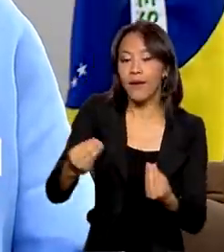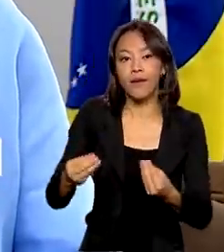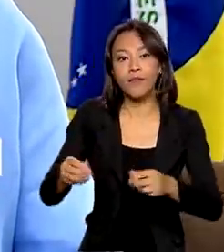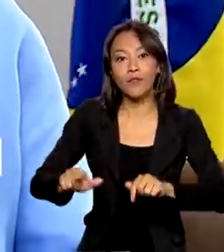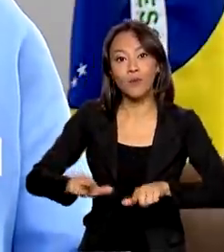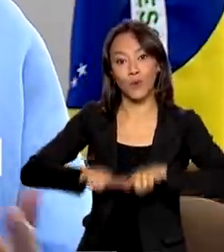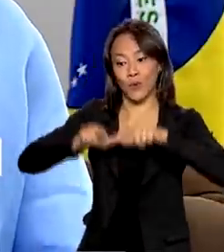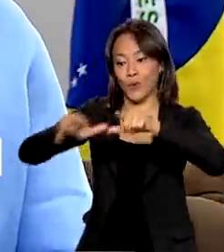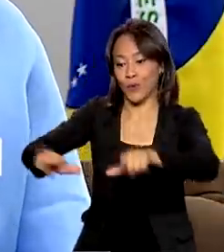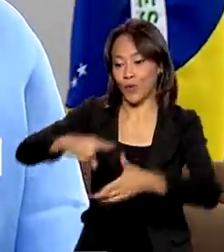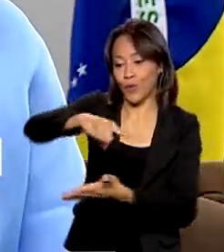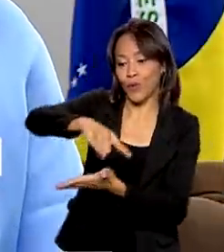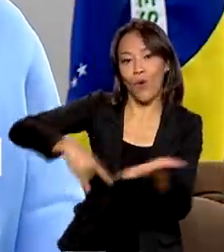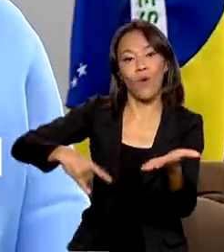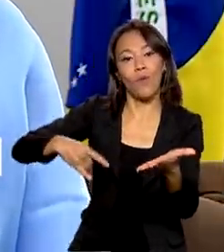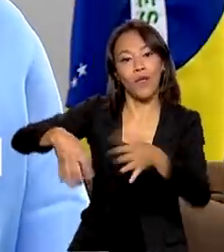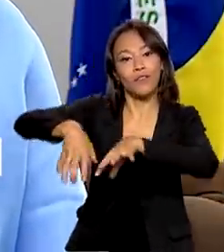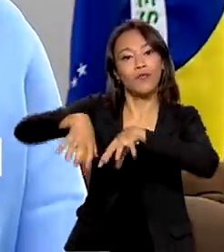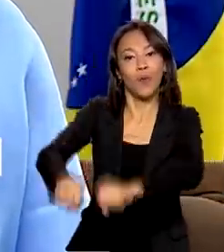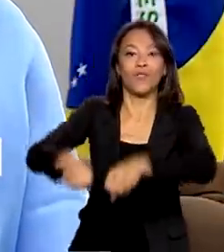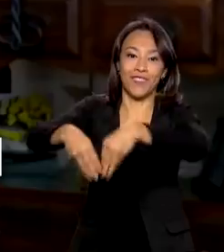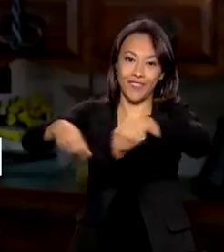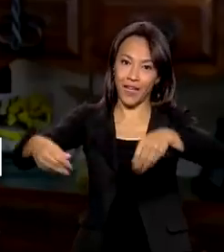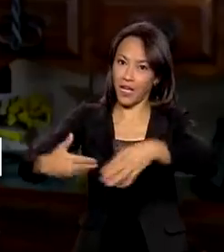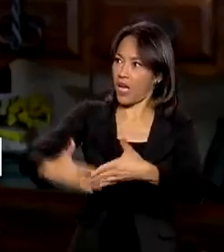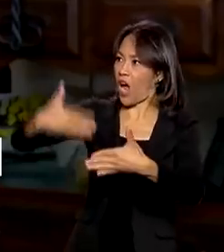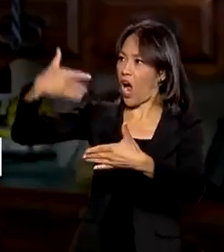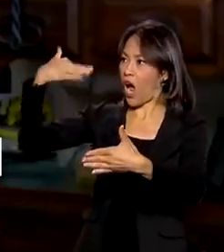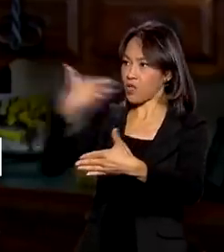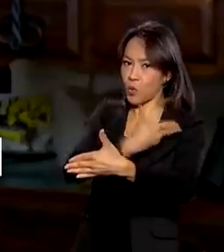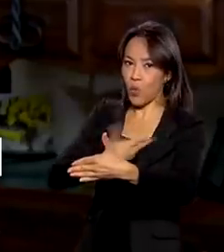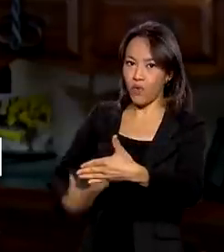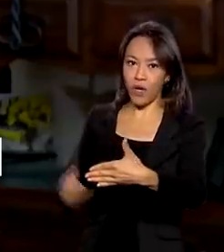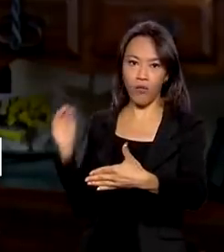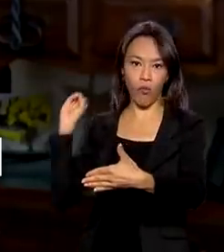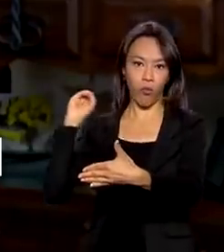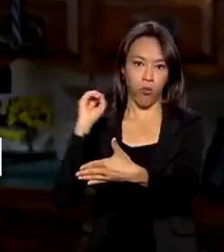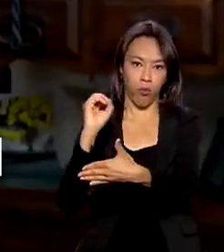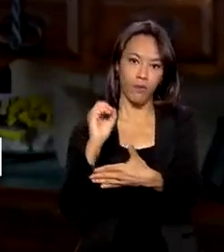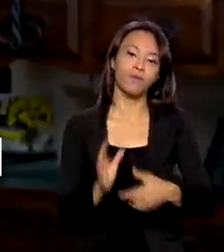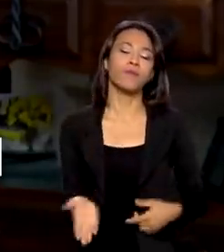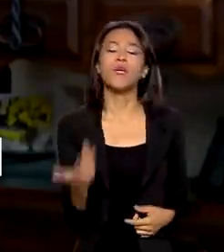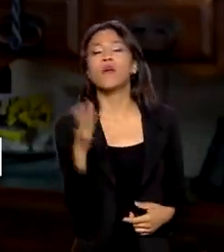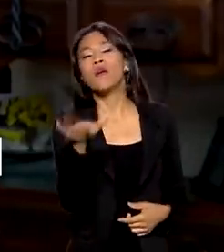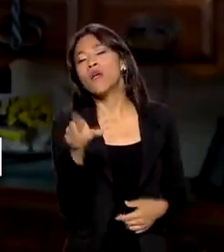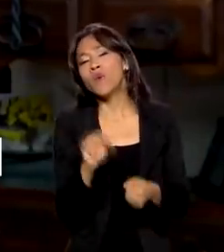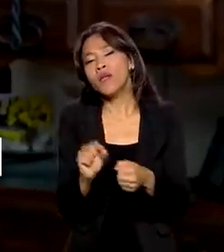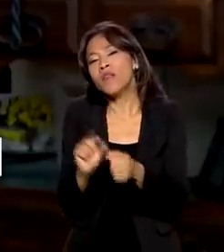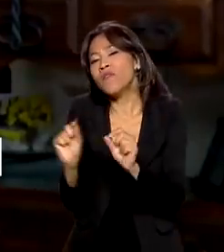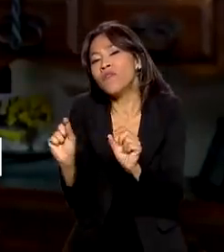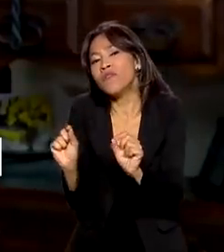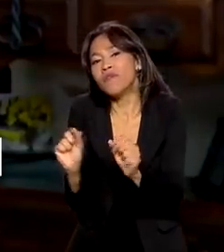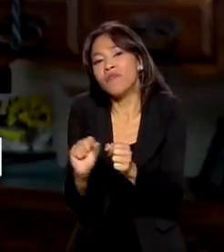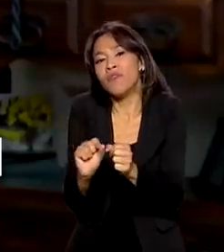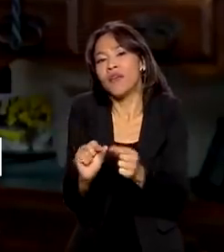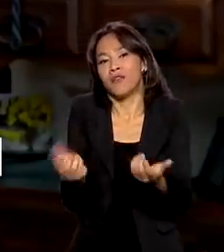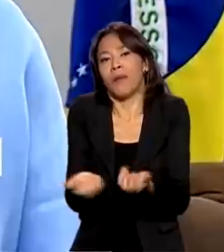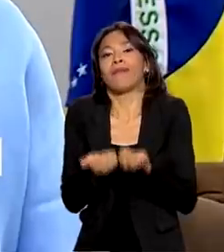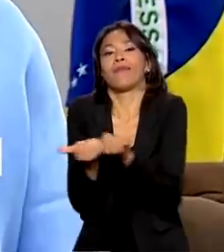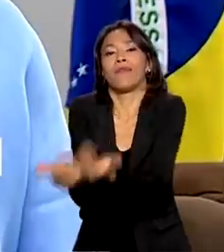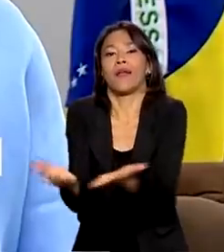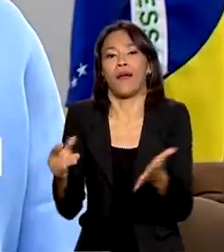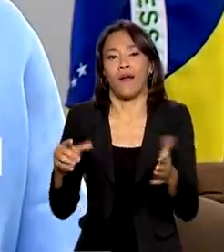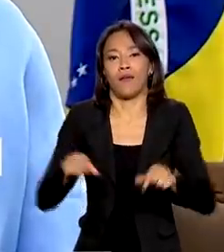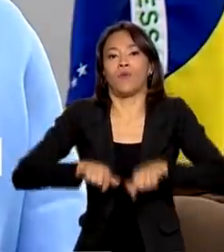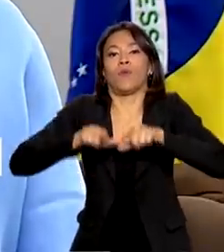como nunca se entregou em osso governos passados e o que que tem sido feito para agilizar sua entrega de títulos Ministro esse processo agora tá mais rápido